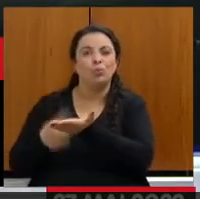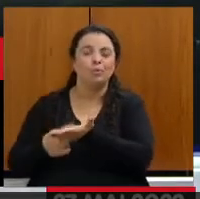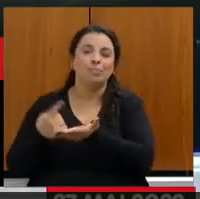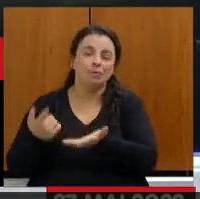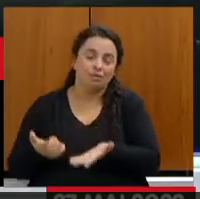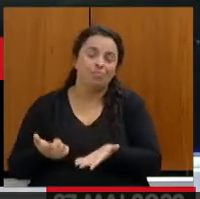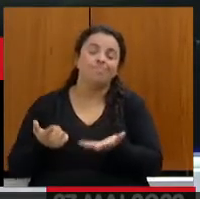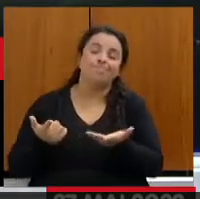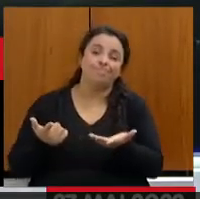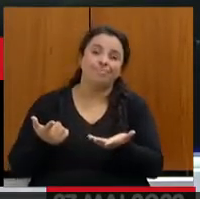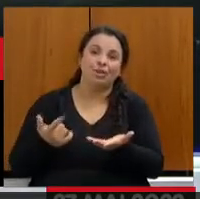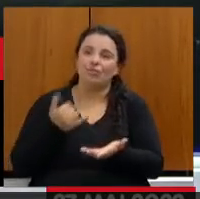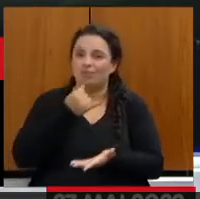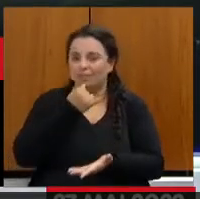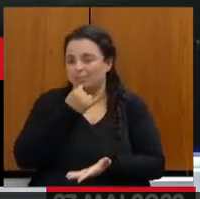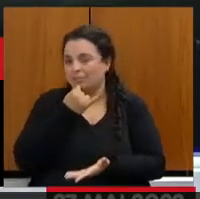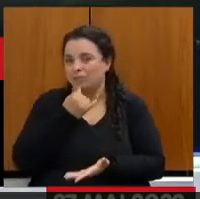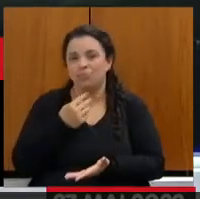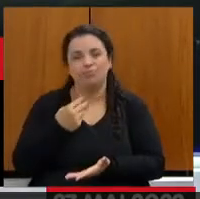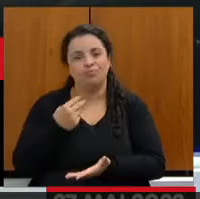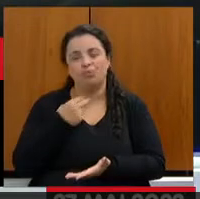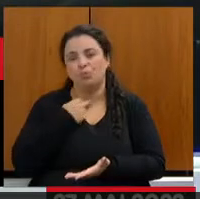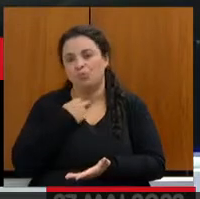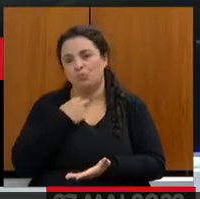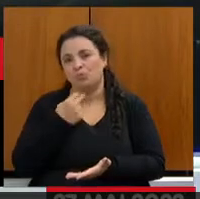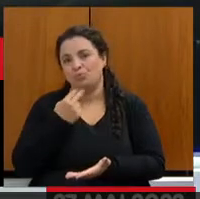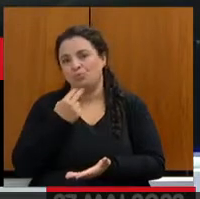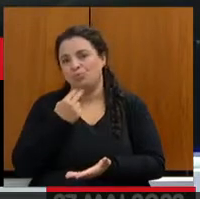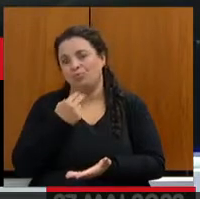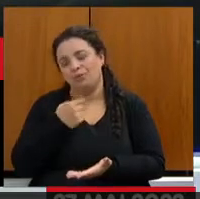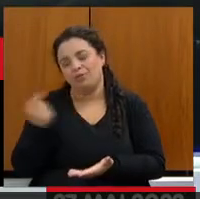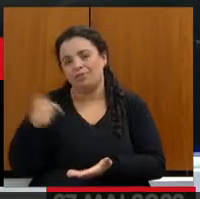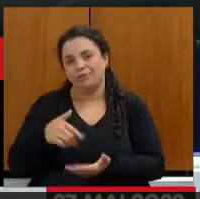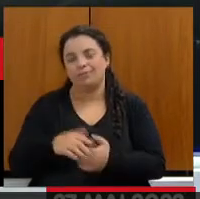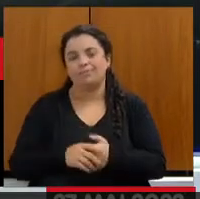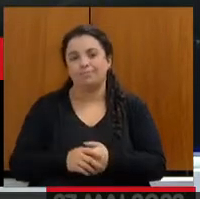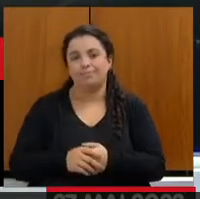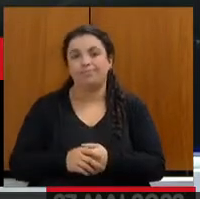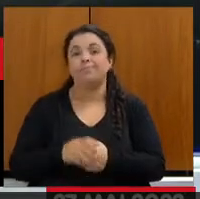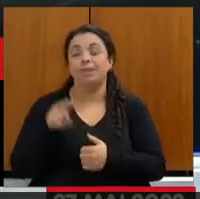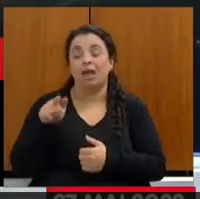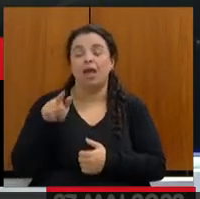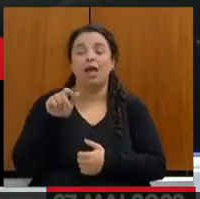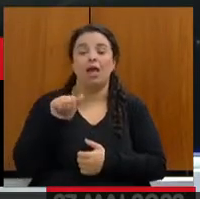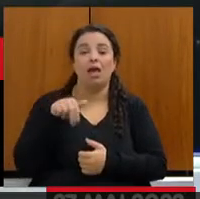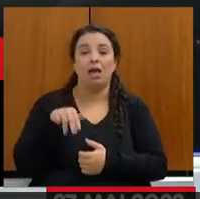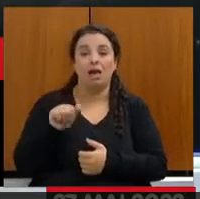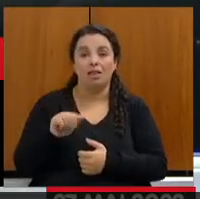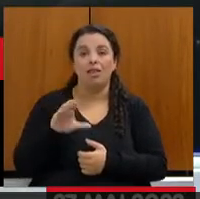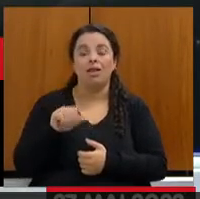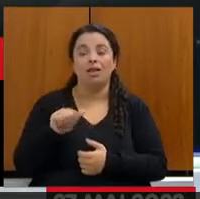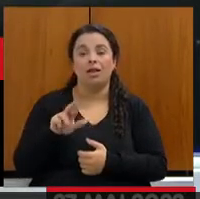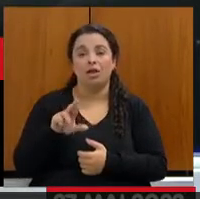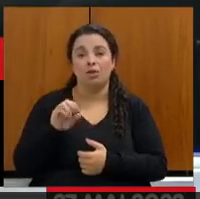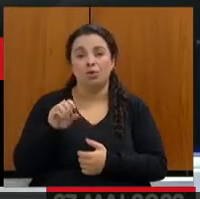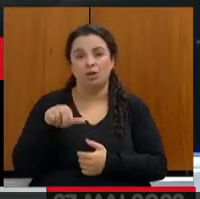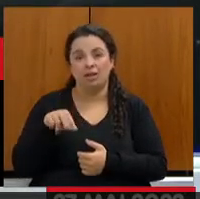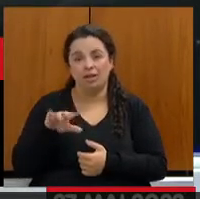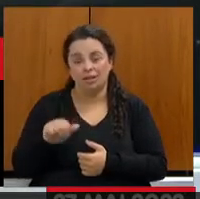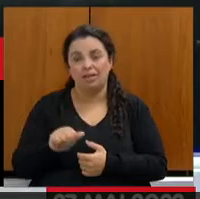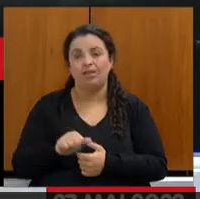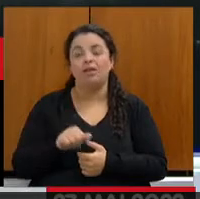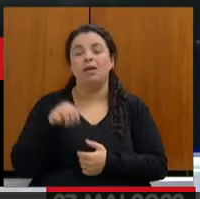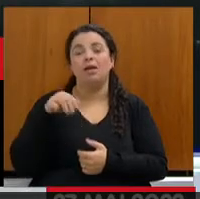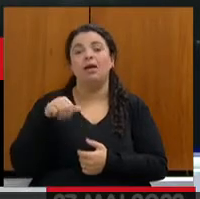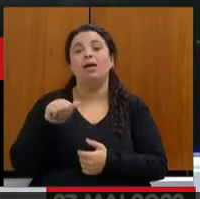contribuição tem andado né as suas contribuições para carta e são elas Ana Carolina Vasconcelos Ana Maria de Freitas